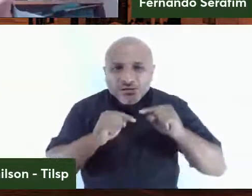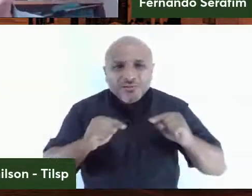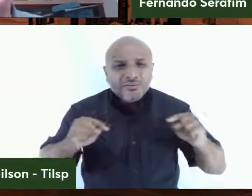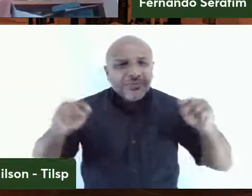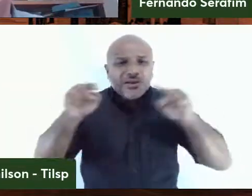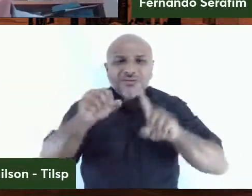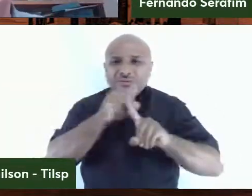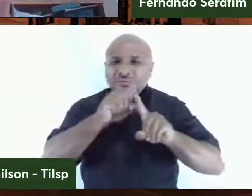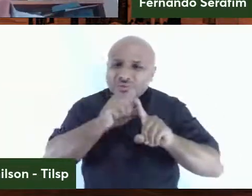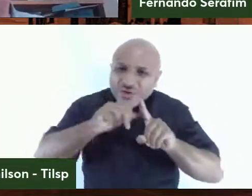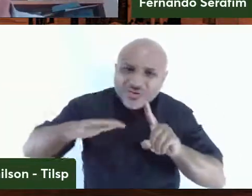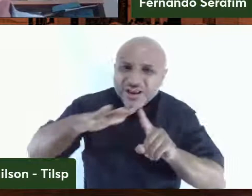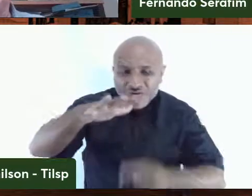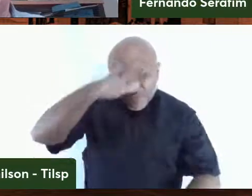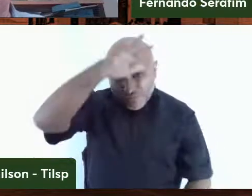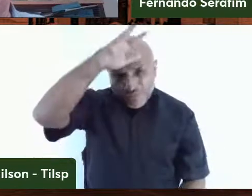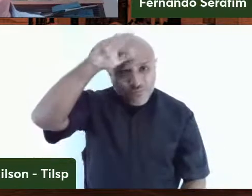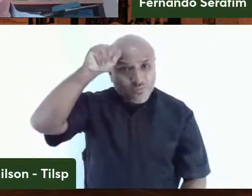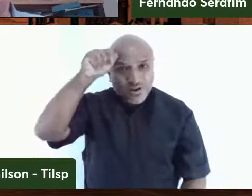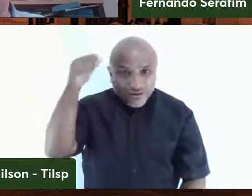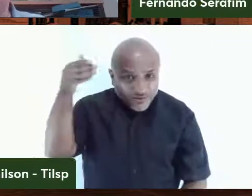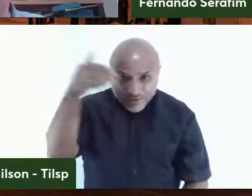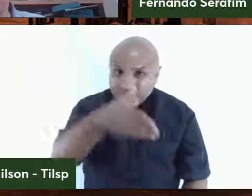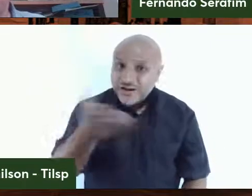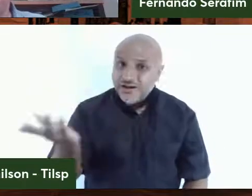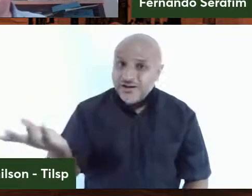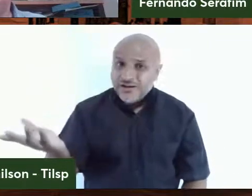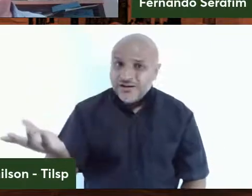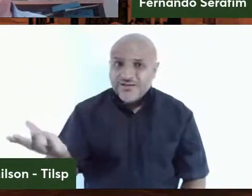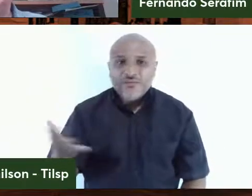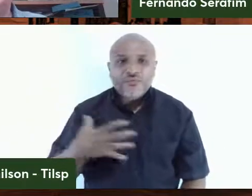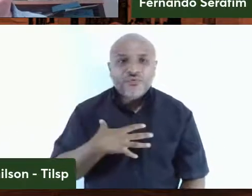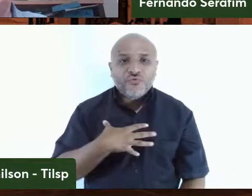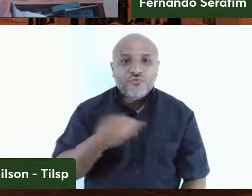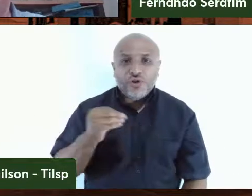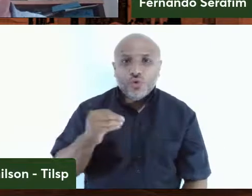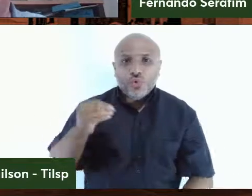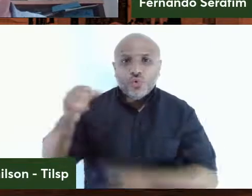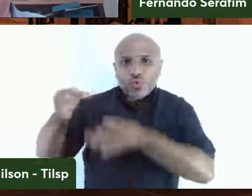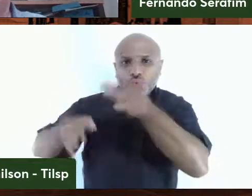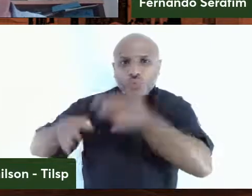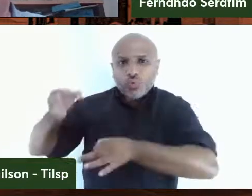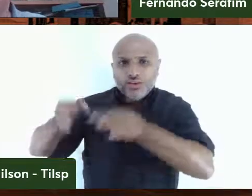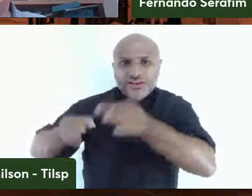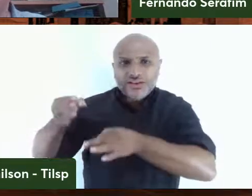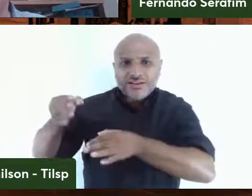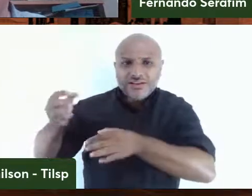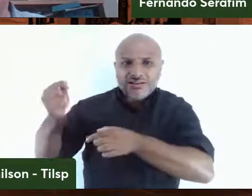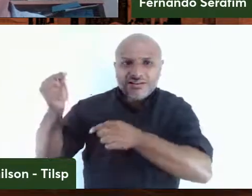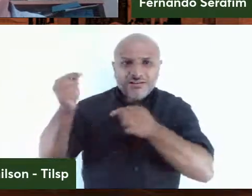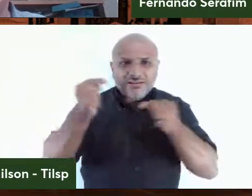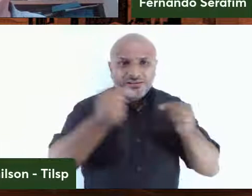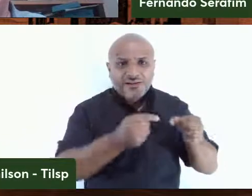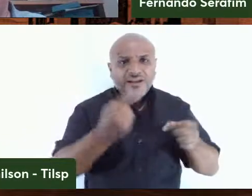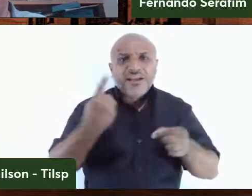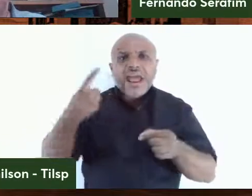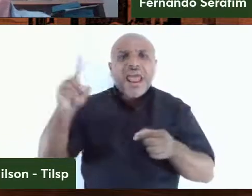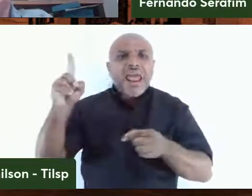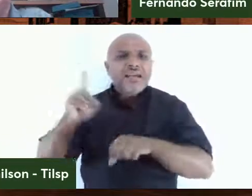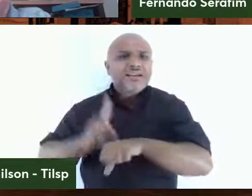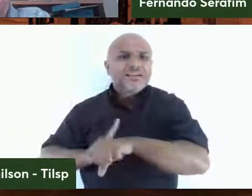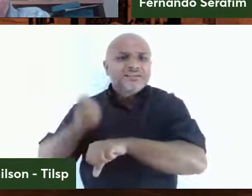social de Manaus estava lá, do filho do juiz até do ex-juiz,